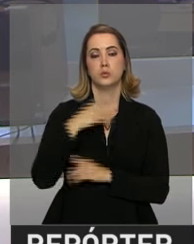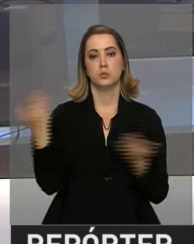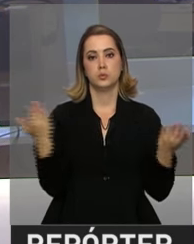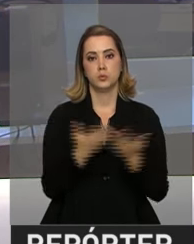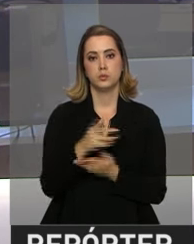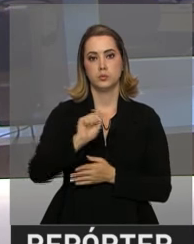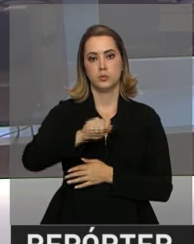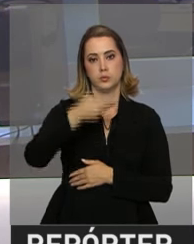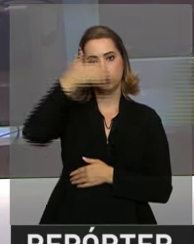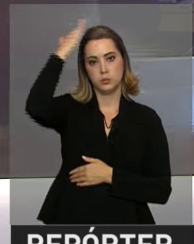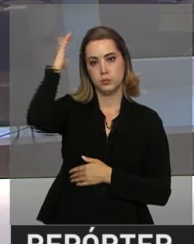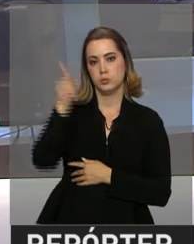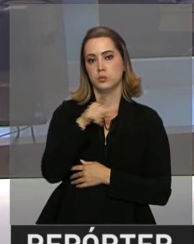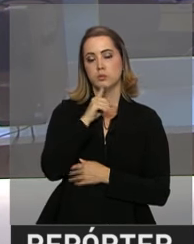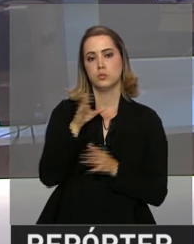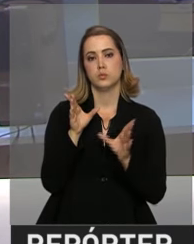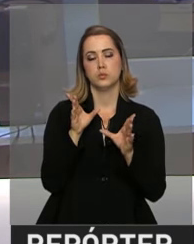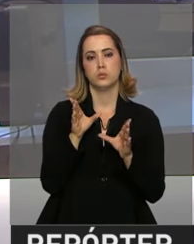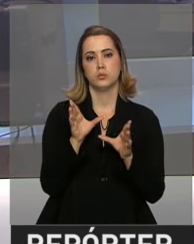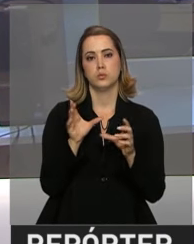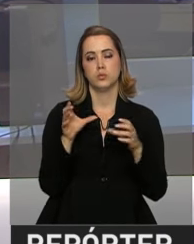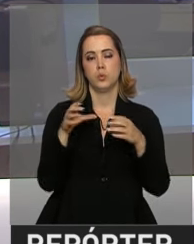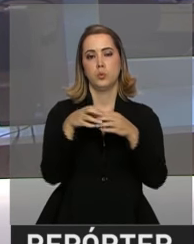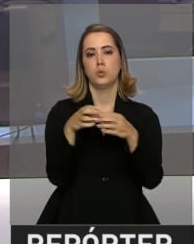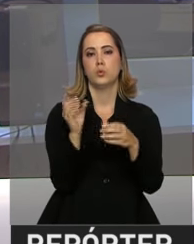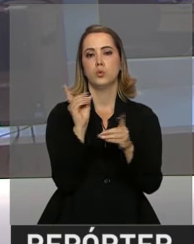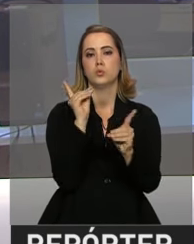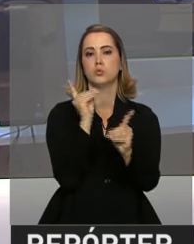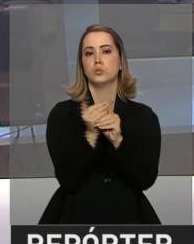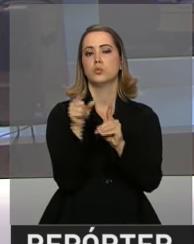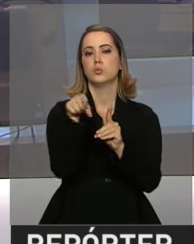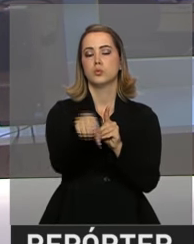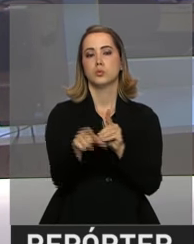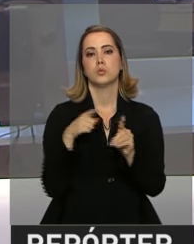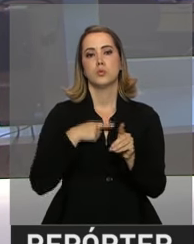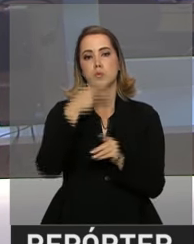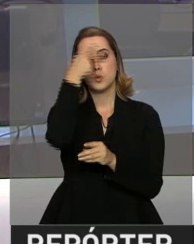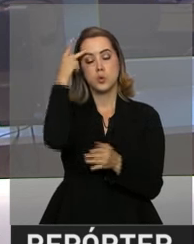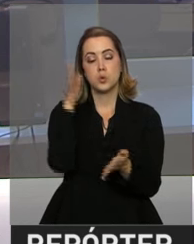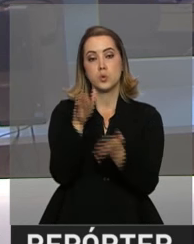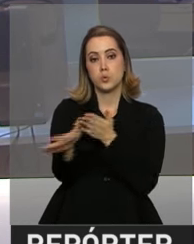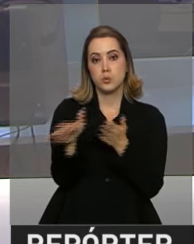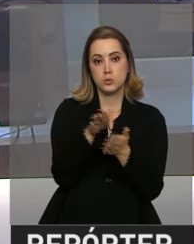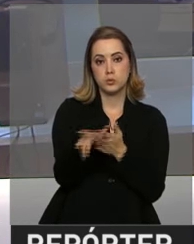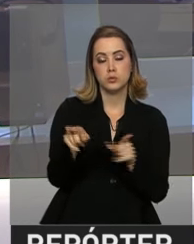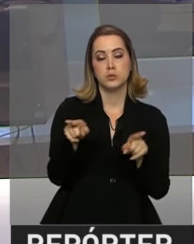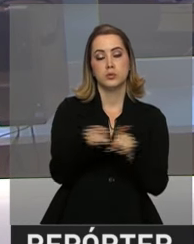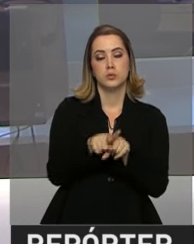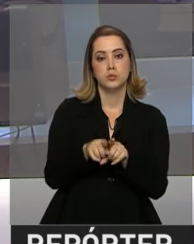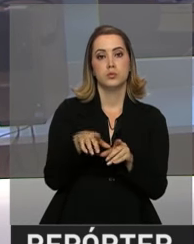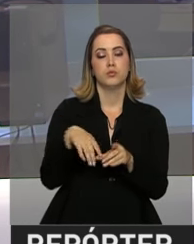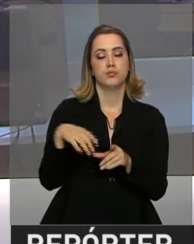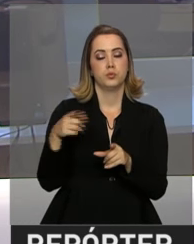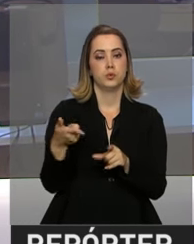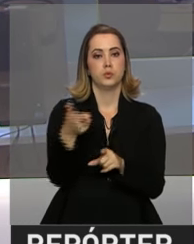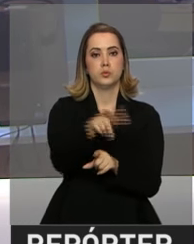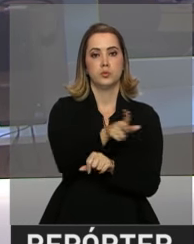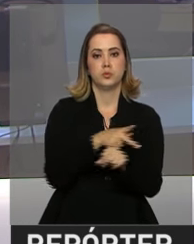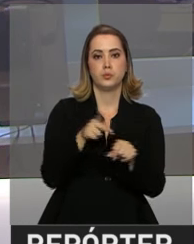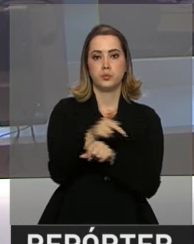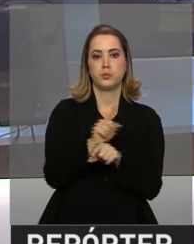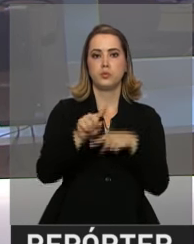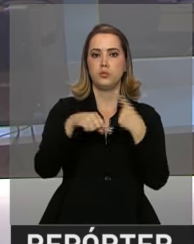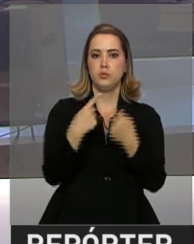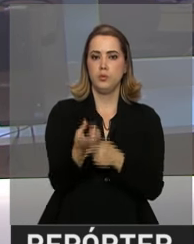Michel Temer participou de um encontro de cúpula sobre refugiados e imigrantes. Depois do discurso, ele concedeu uma entrevista à Rádio ONU,